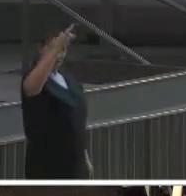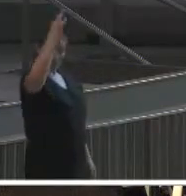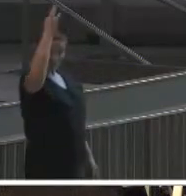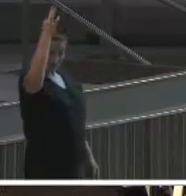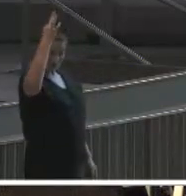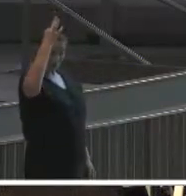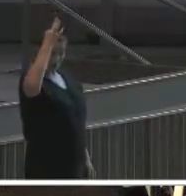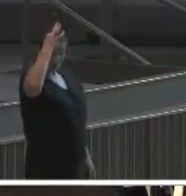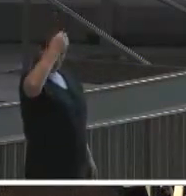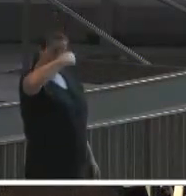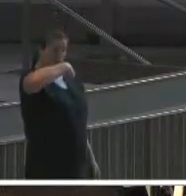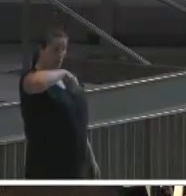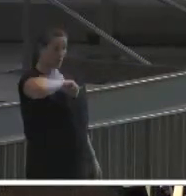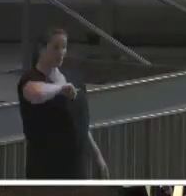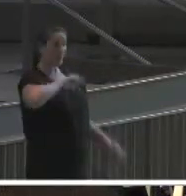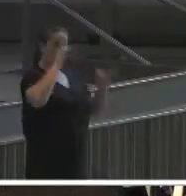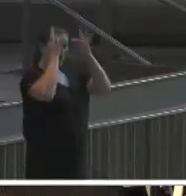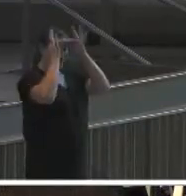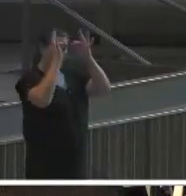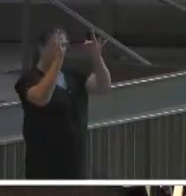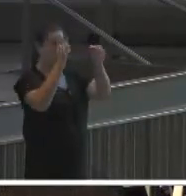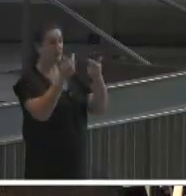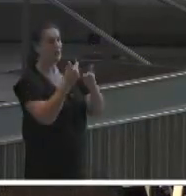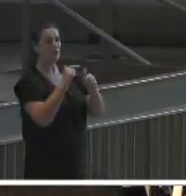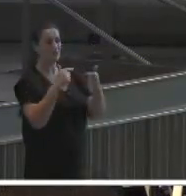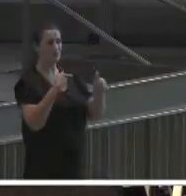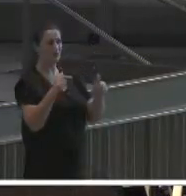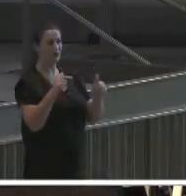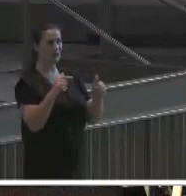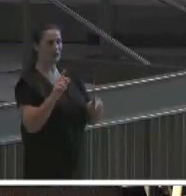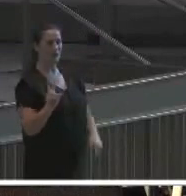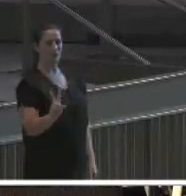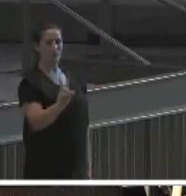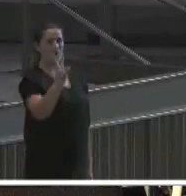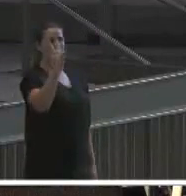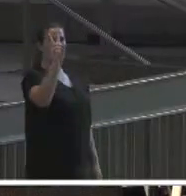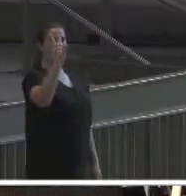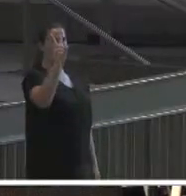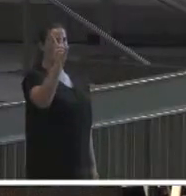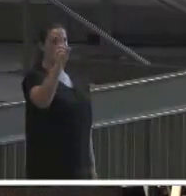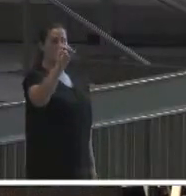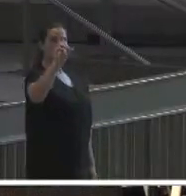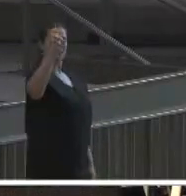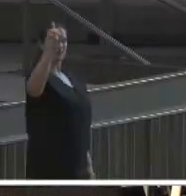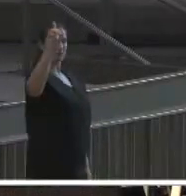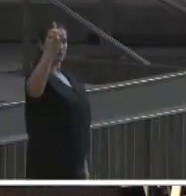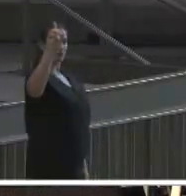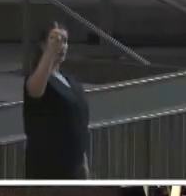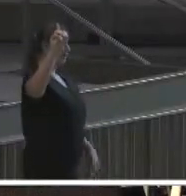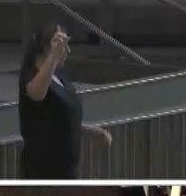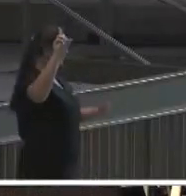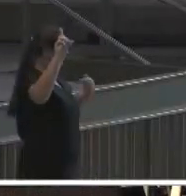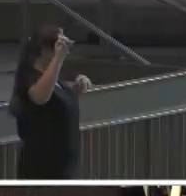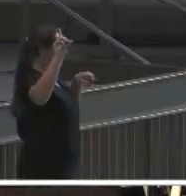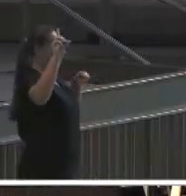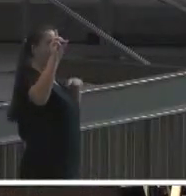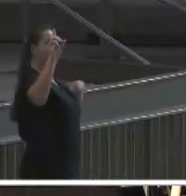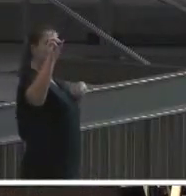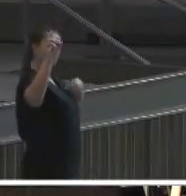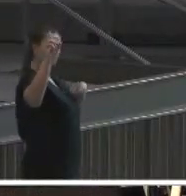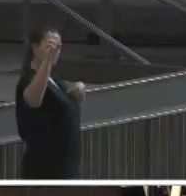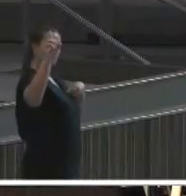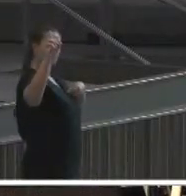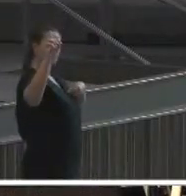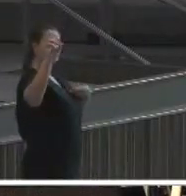espiritualmente, a nossa infidelidade determina o valor que Deus tem para nós. Quanto Deus